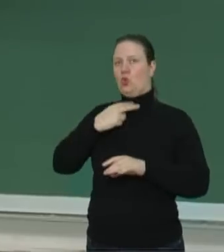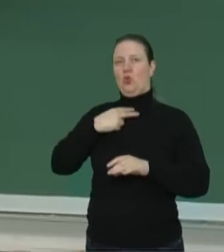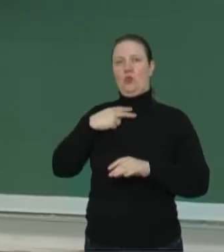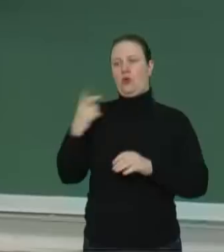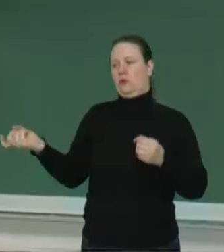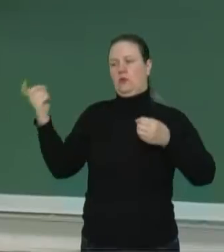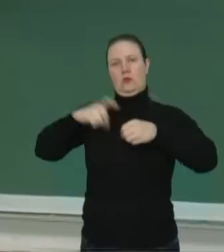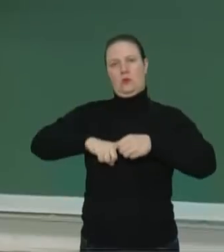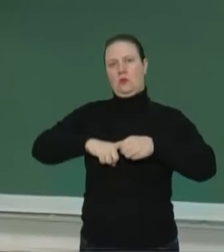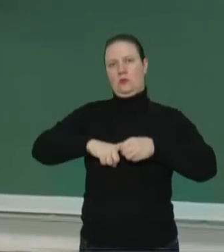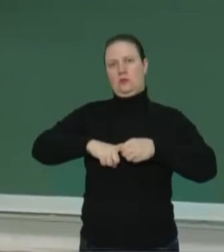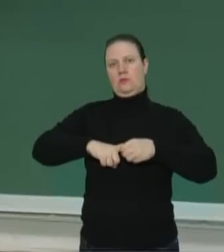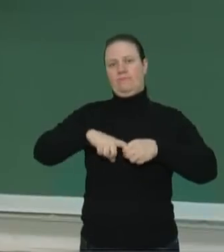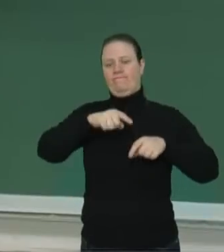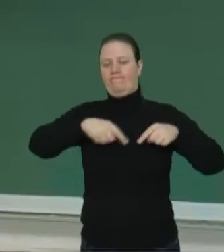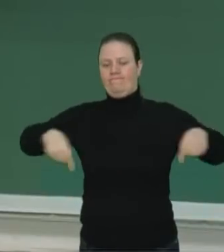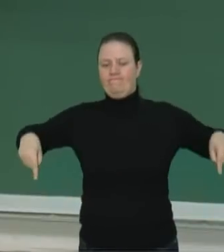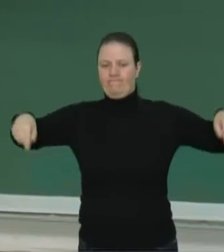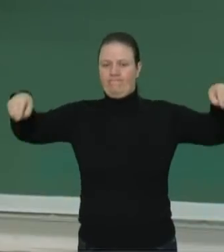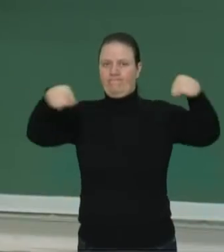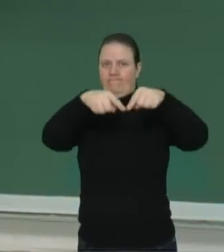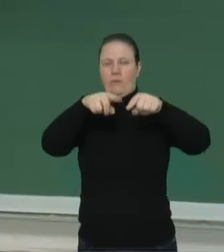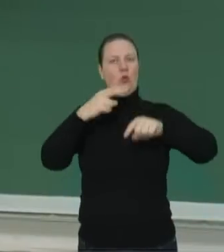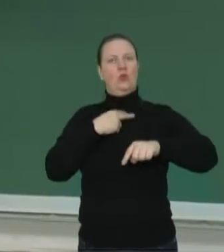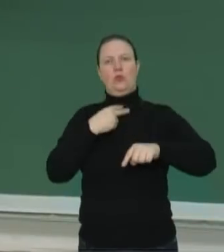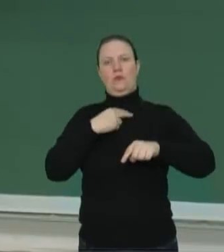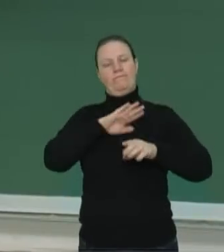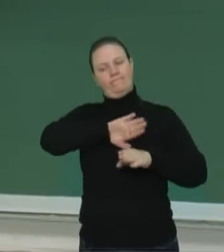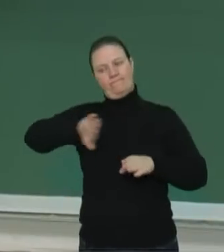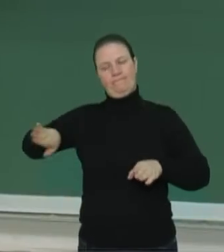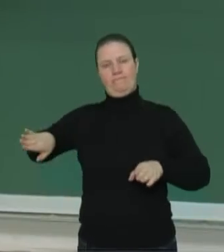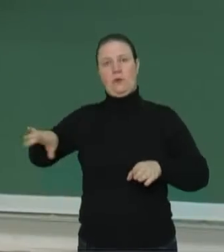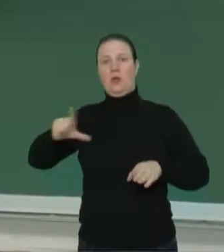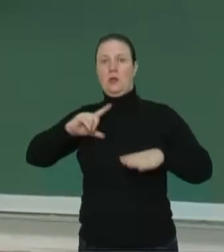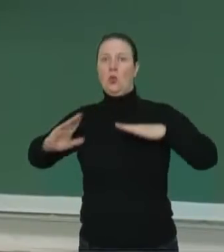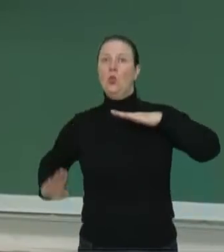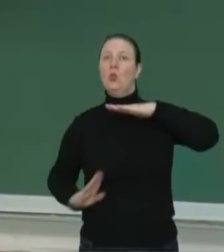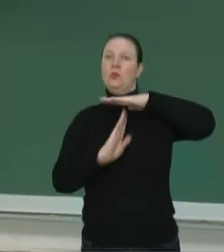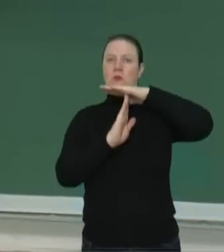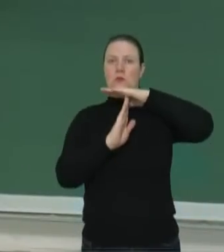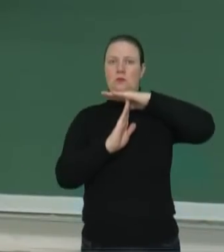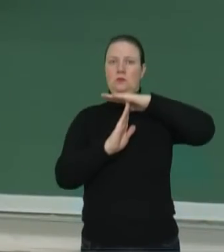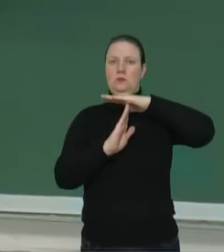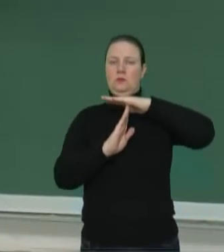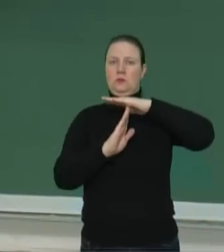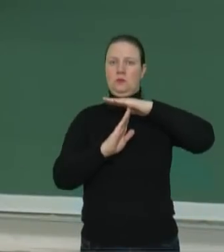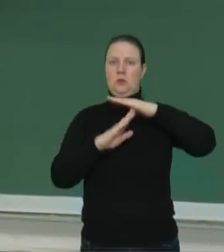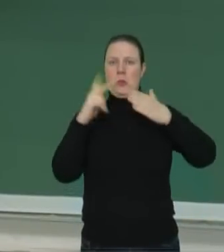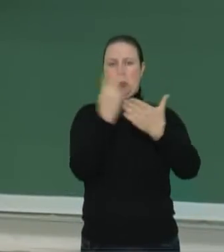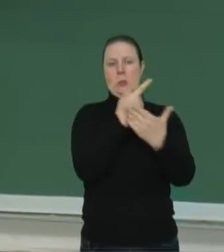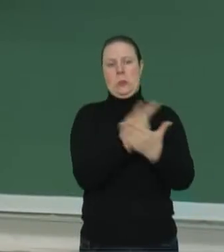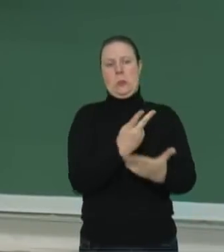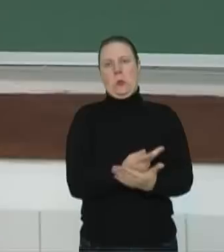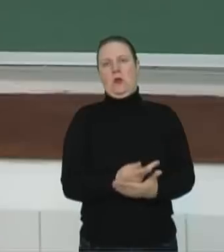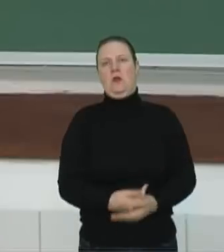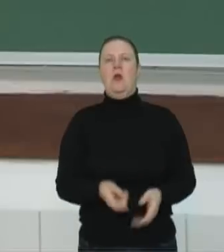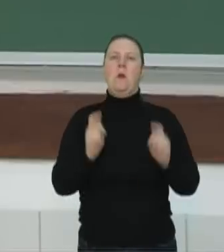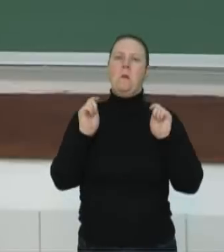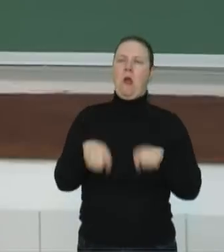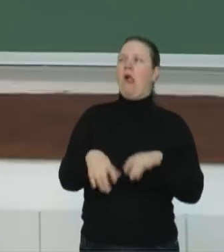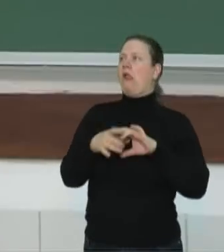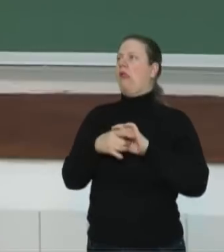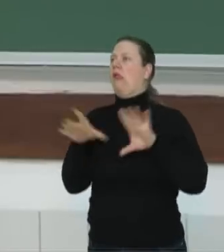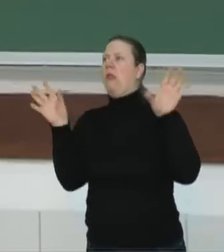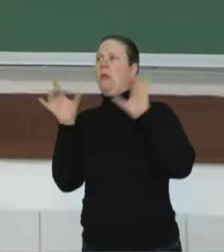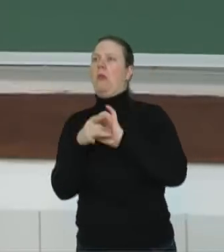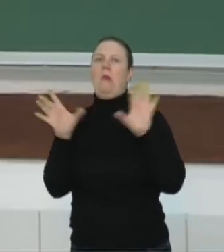mais voltar para a quadra. Então, há um limite de faltas, né? O jogador não pode sair fazendo falta